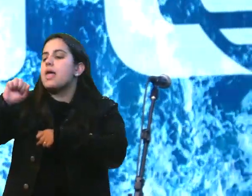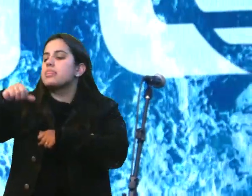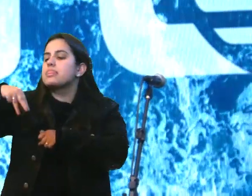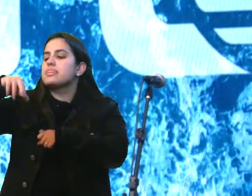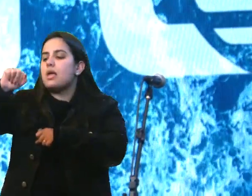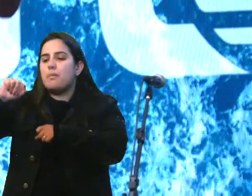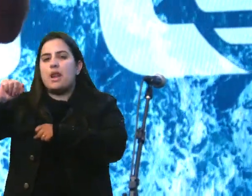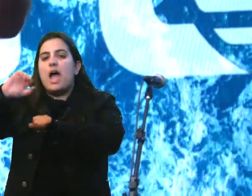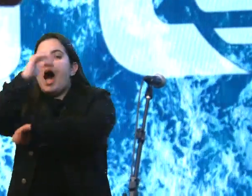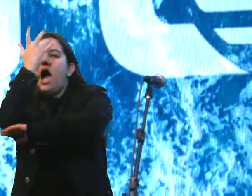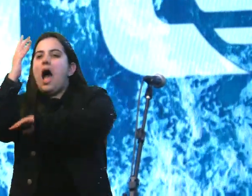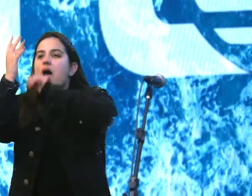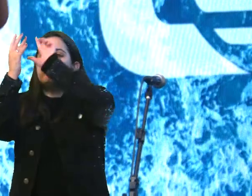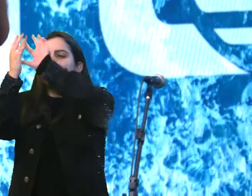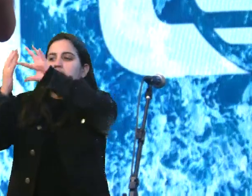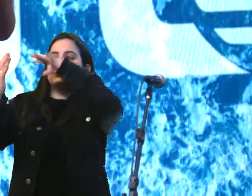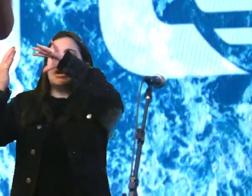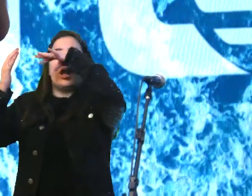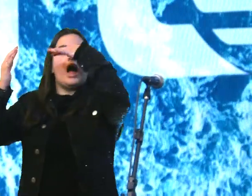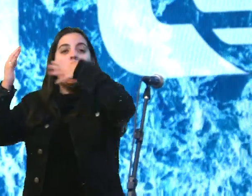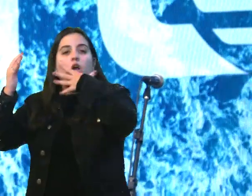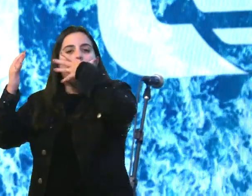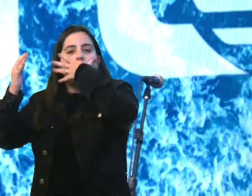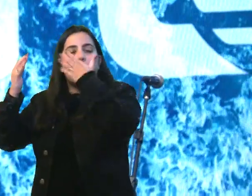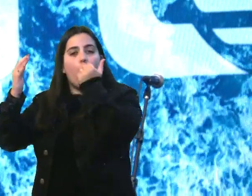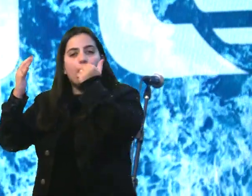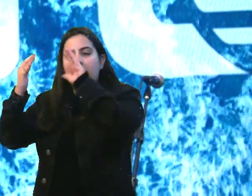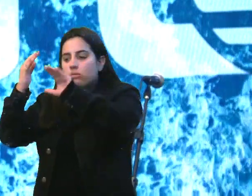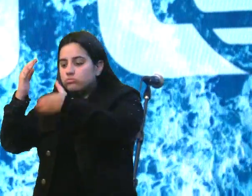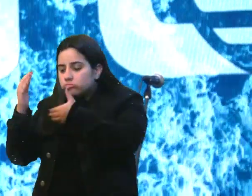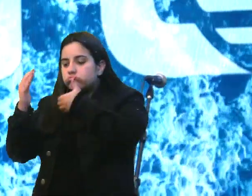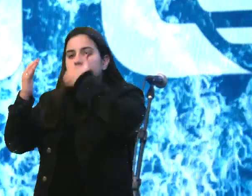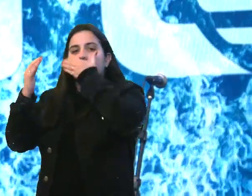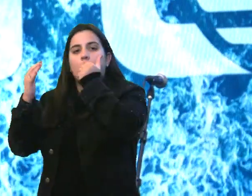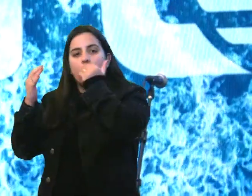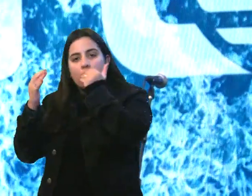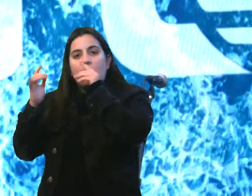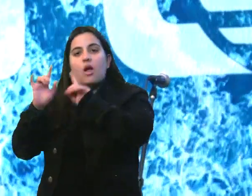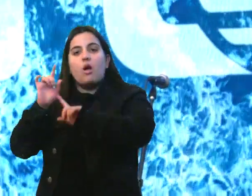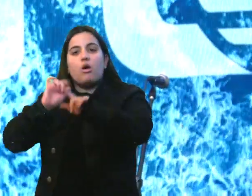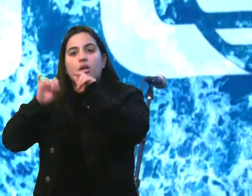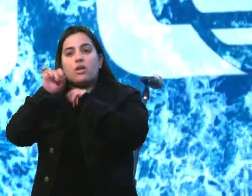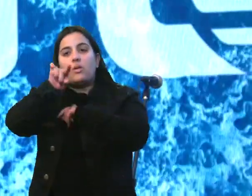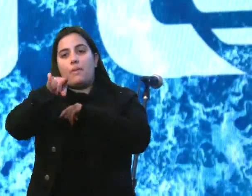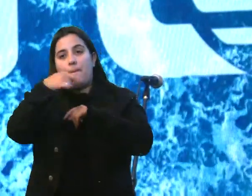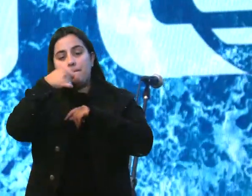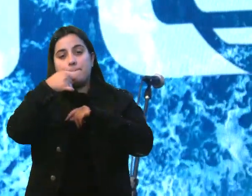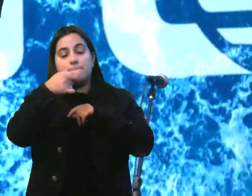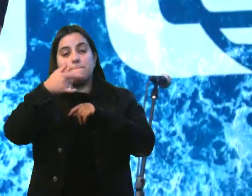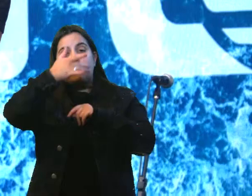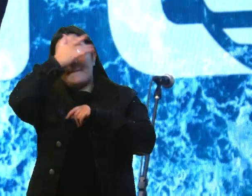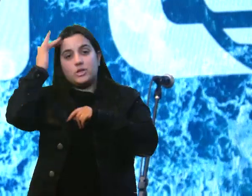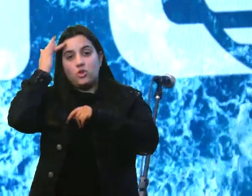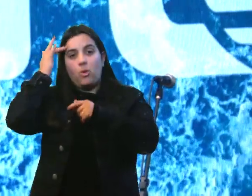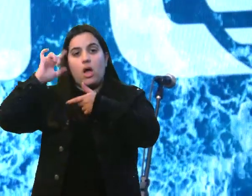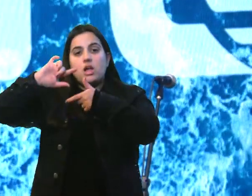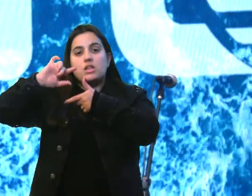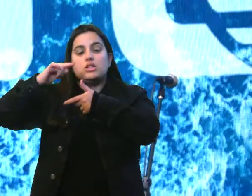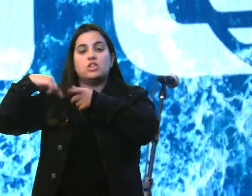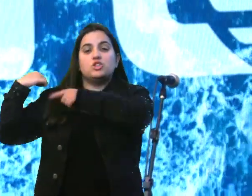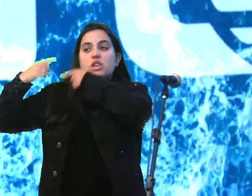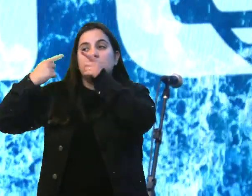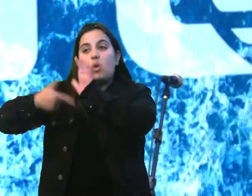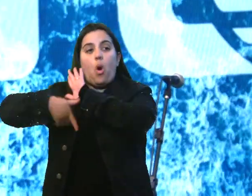seja, para você poder comer a tâmara, uma geração anterior a você precisou pensar em você e plantar essa